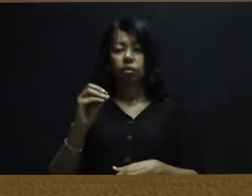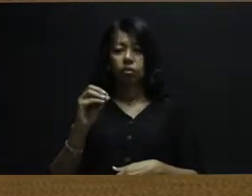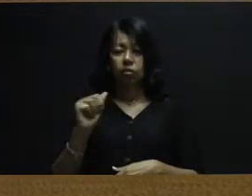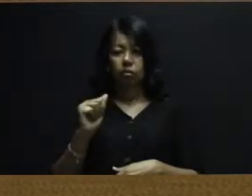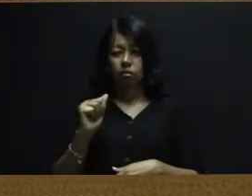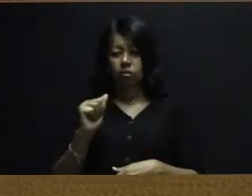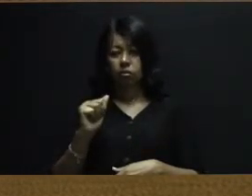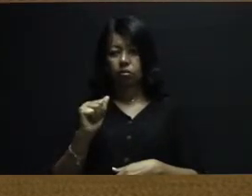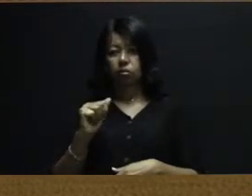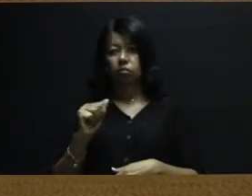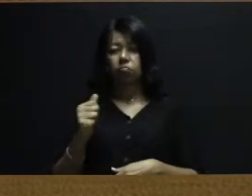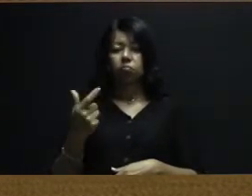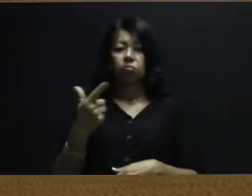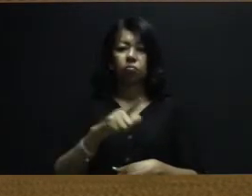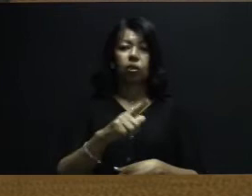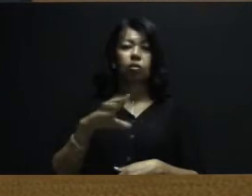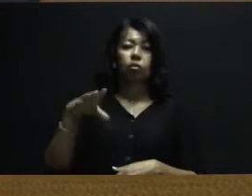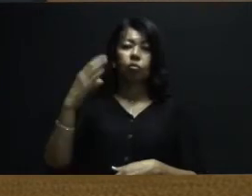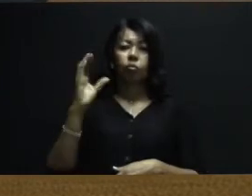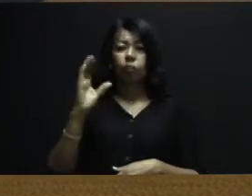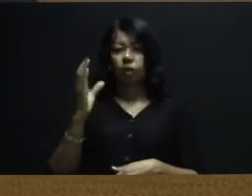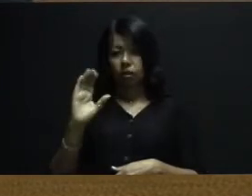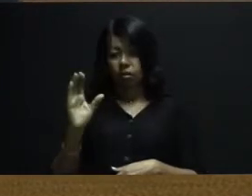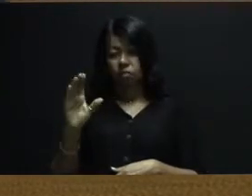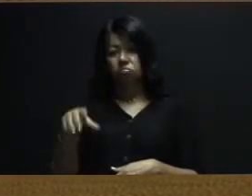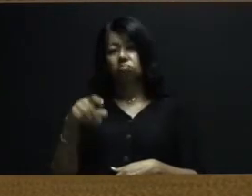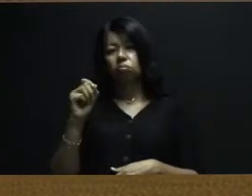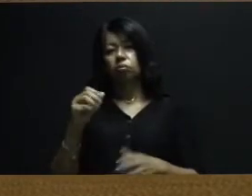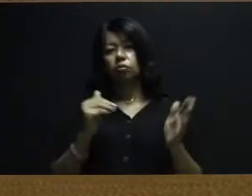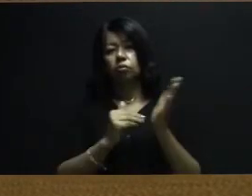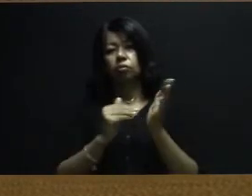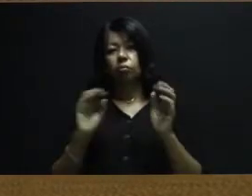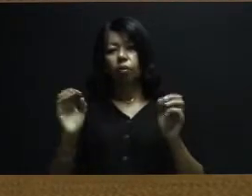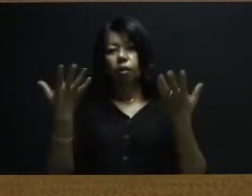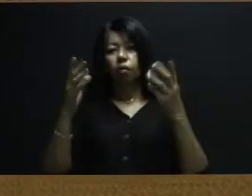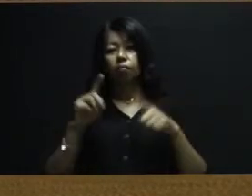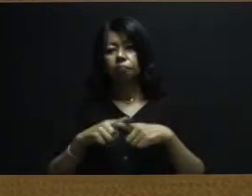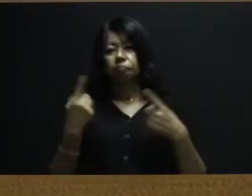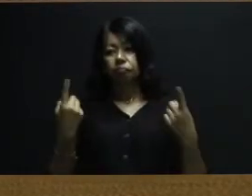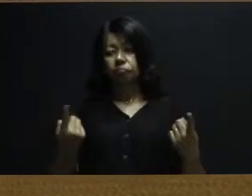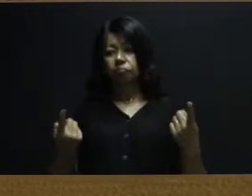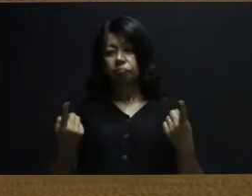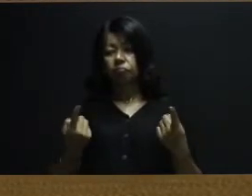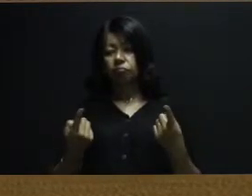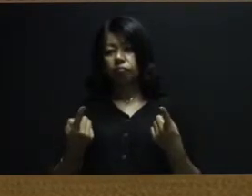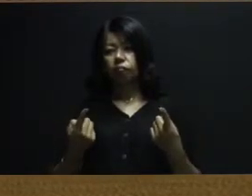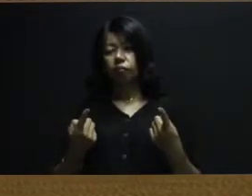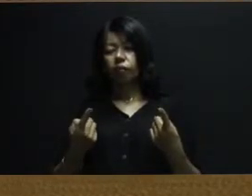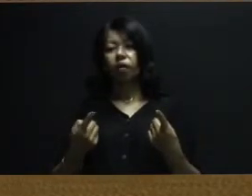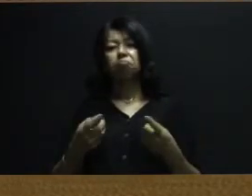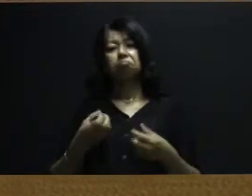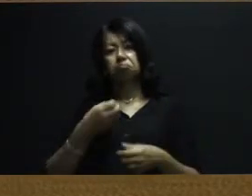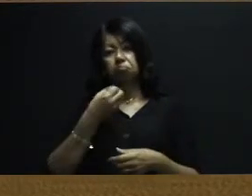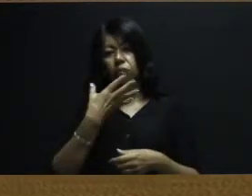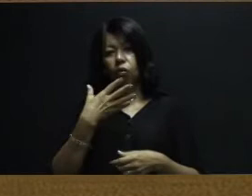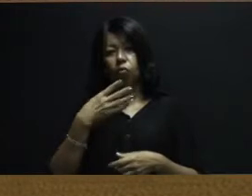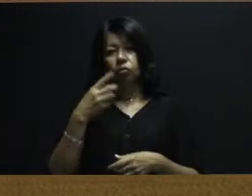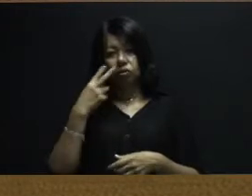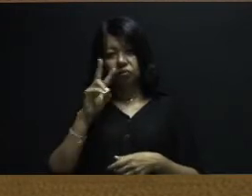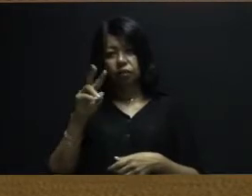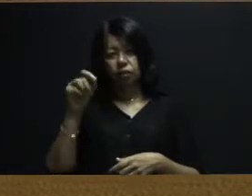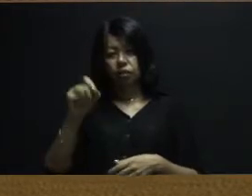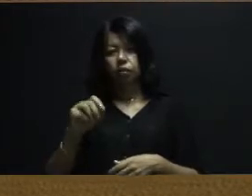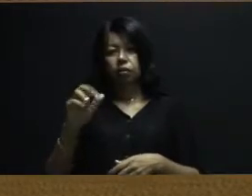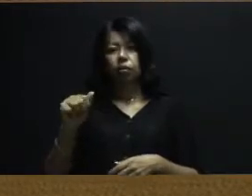Arlindo. Cubatão pegou esse último homenageado, mas está bem entregue. Muito bom te ver aqui, Arlindo,